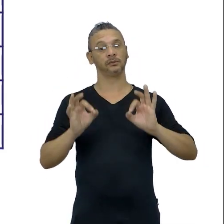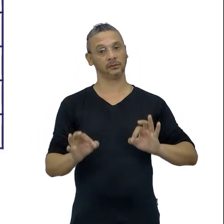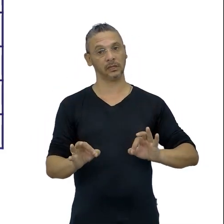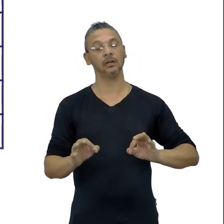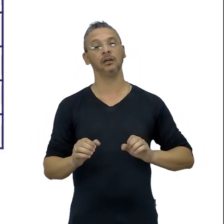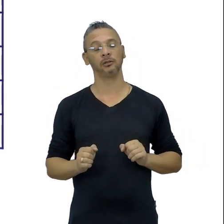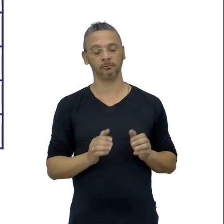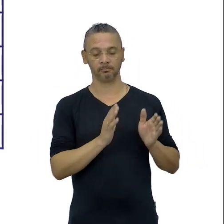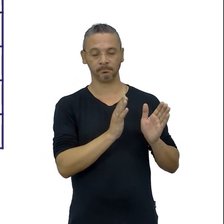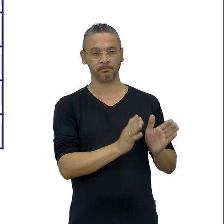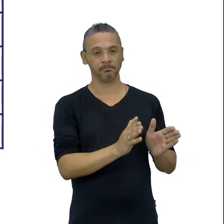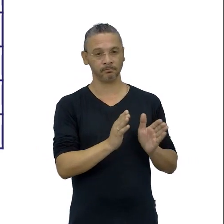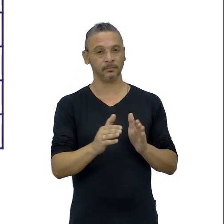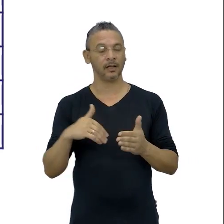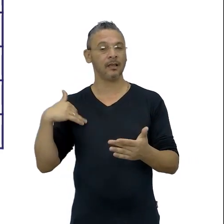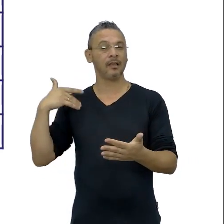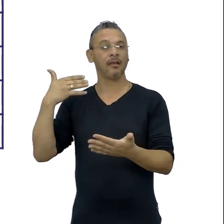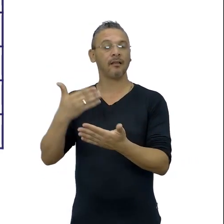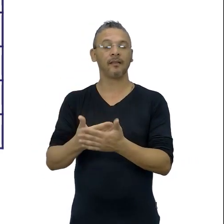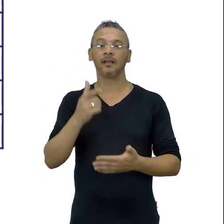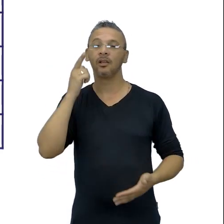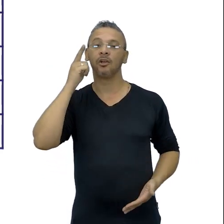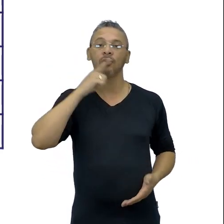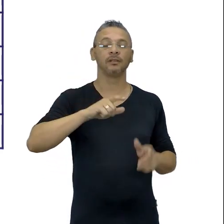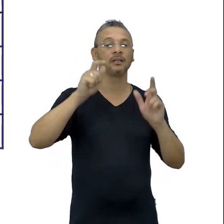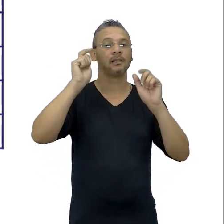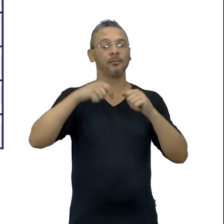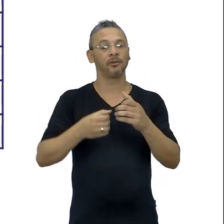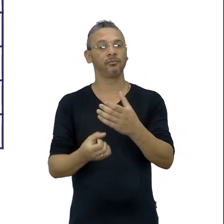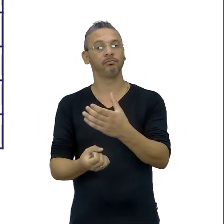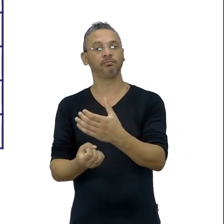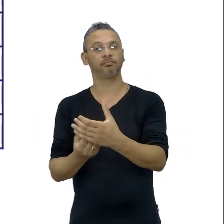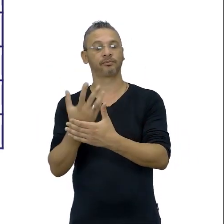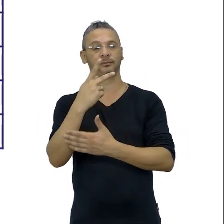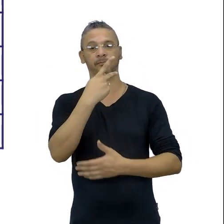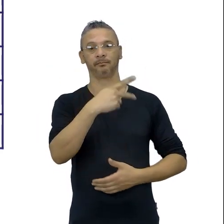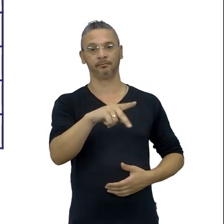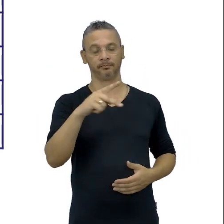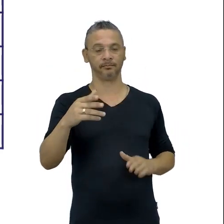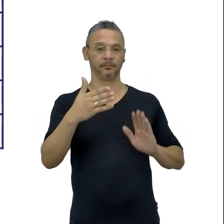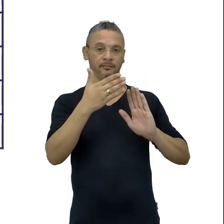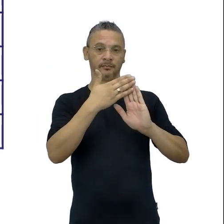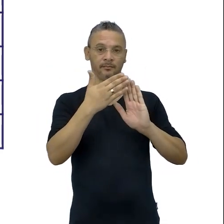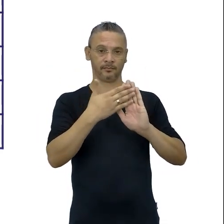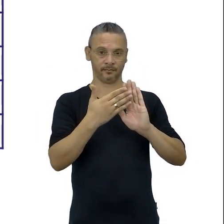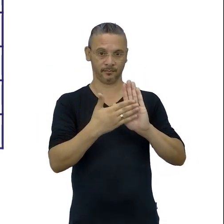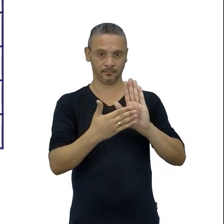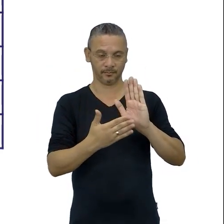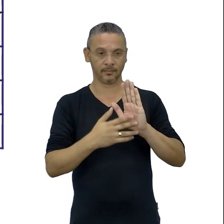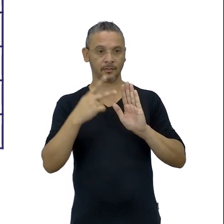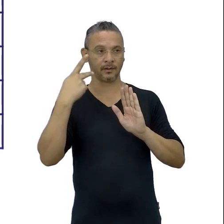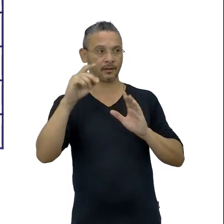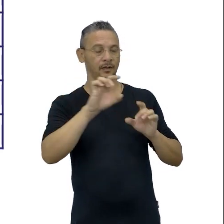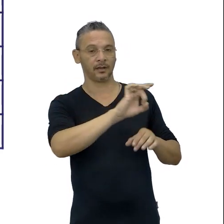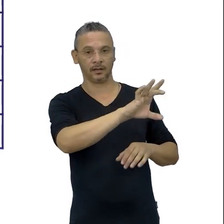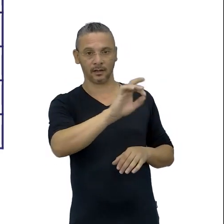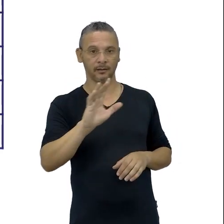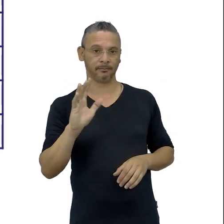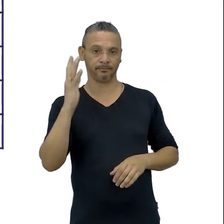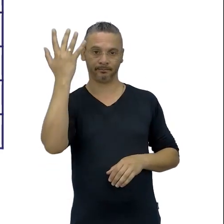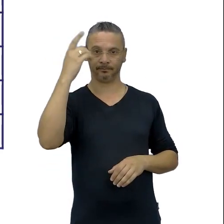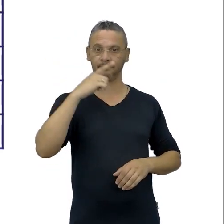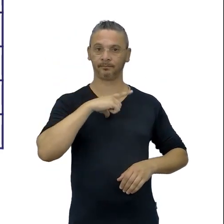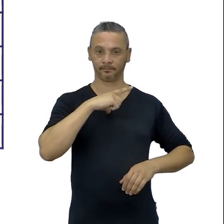essa sequência, até que seja possível fazer a produção final, que é proposta aqui, né, em cada situação,